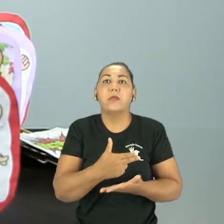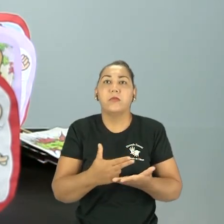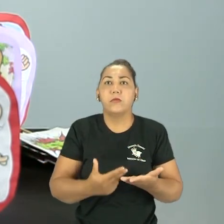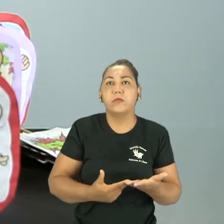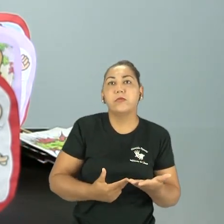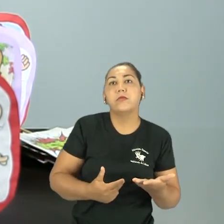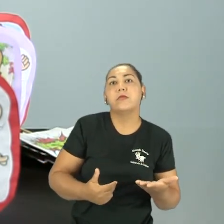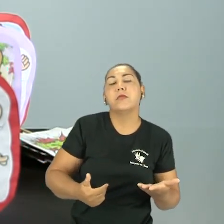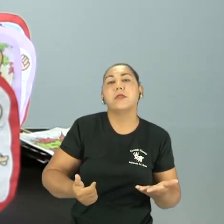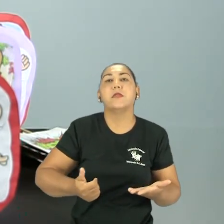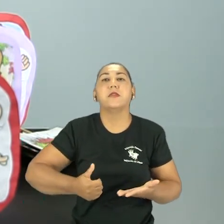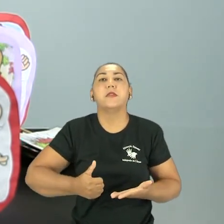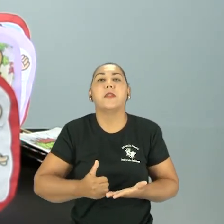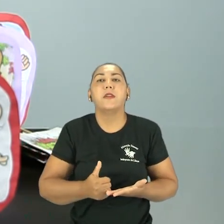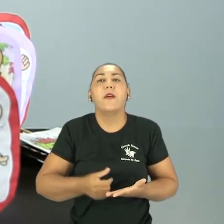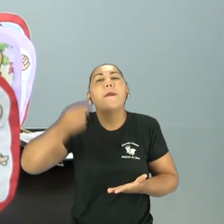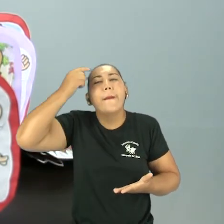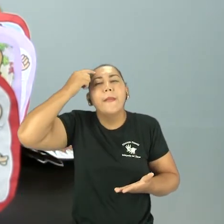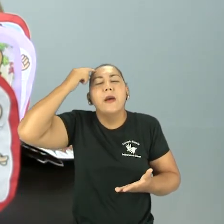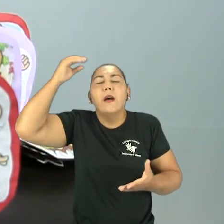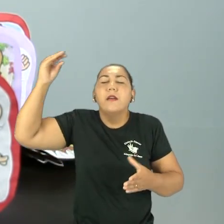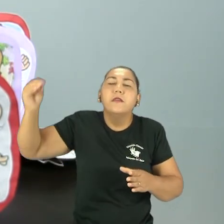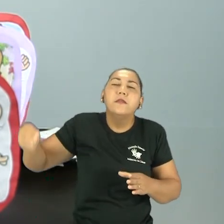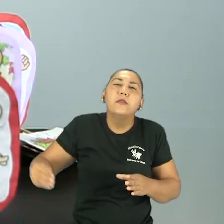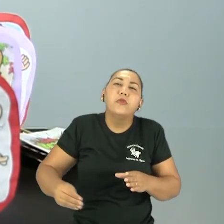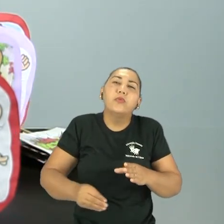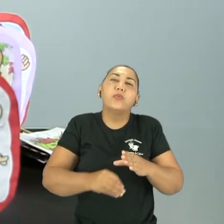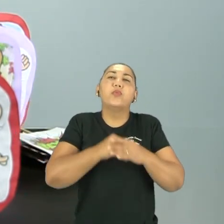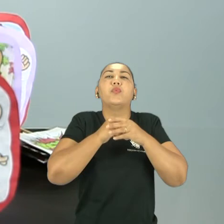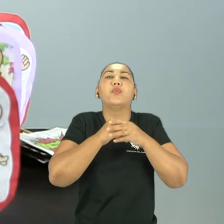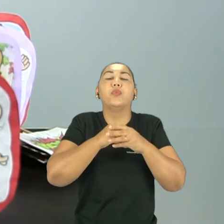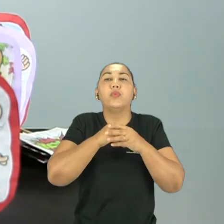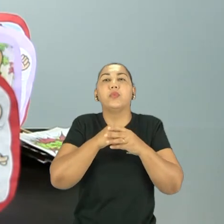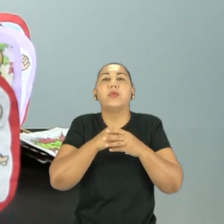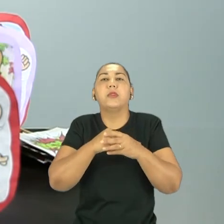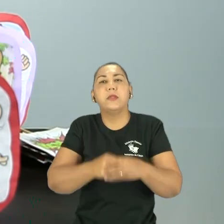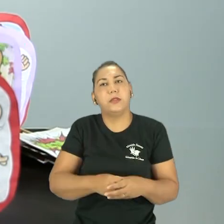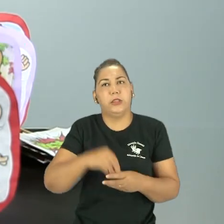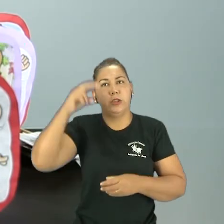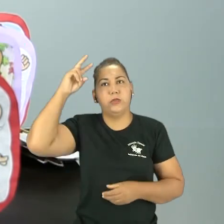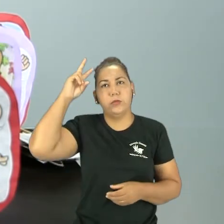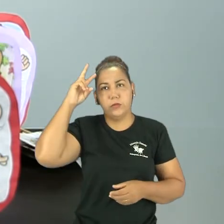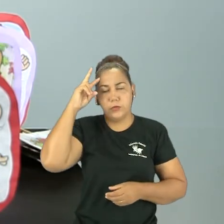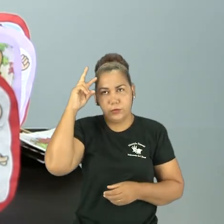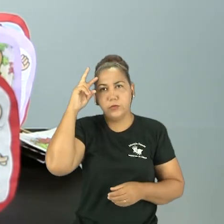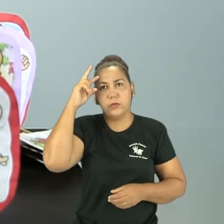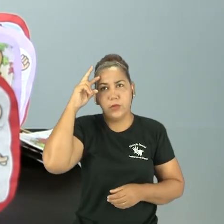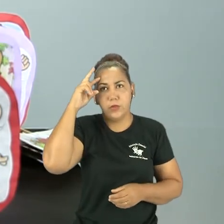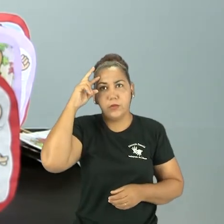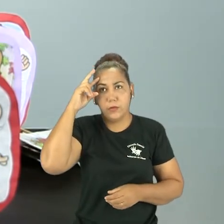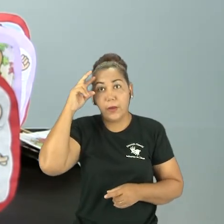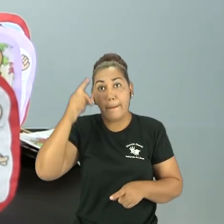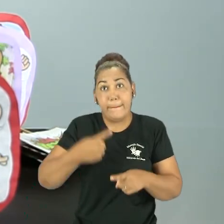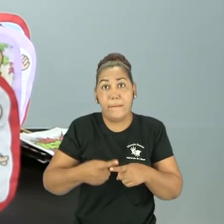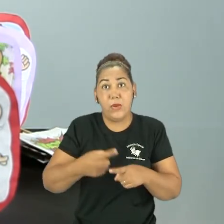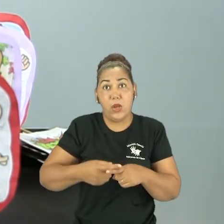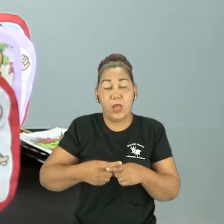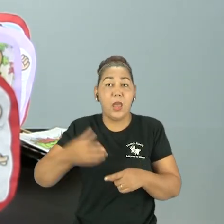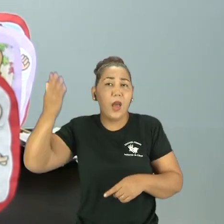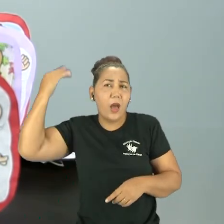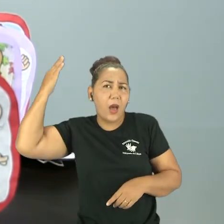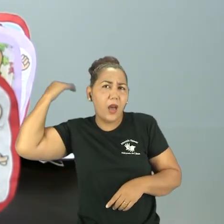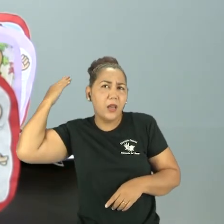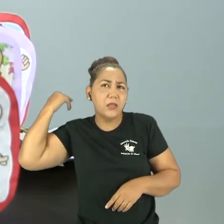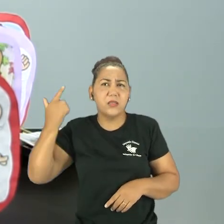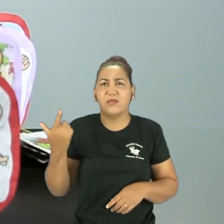conseguir me teletransportar, né, para aquela história, entrar, porque antes não tinha as historinhas, não tinha os